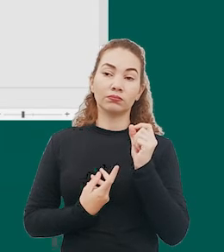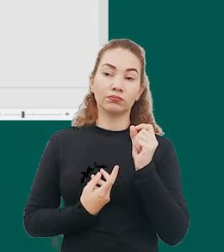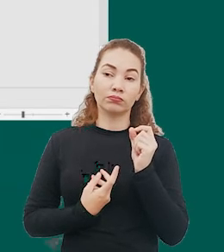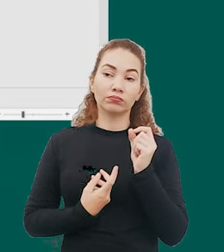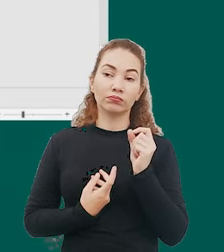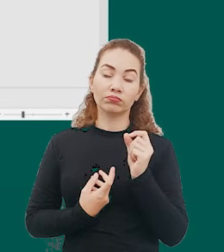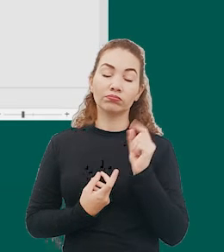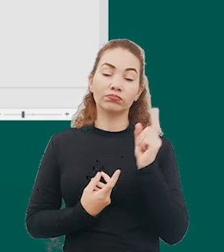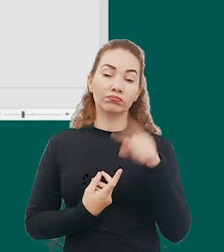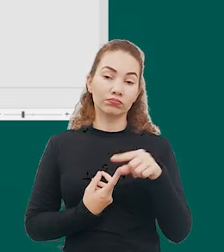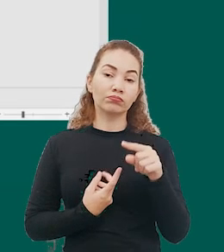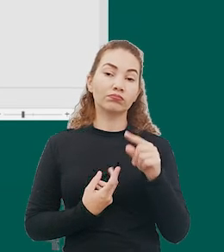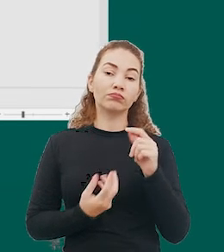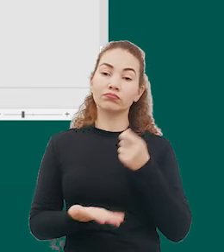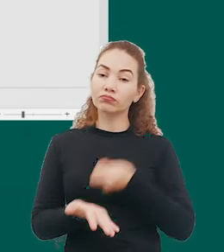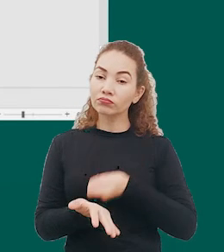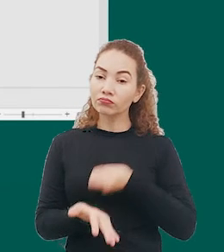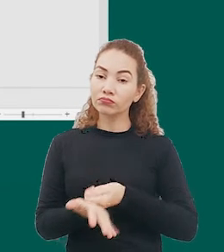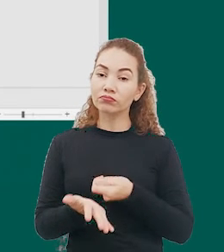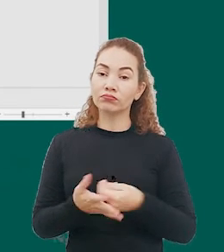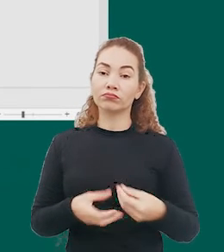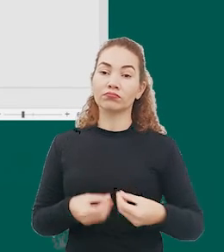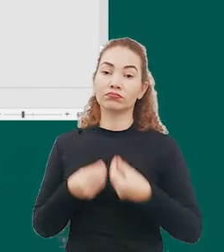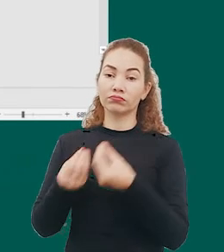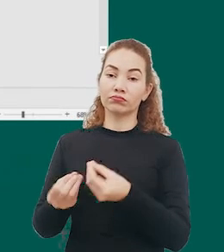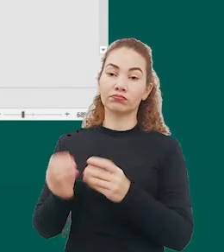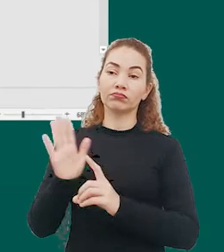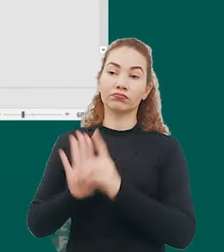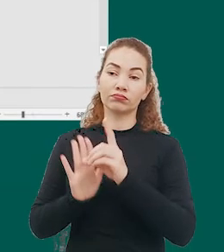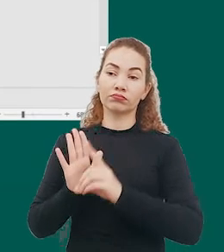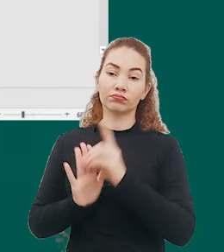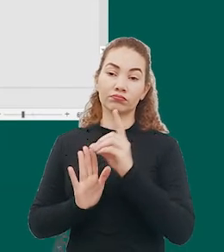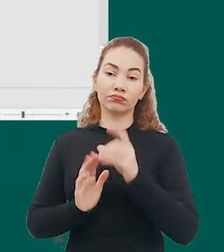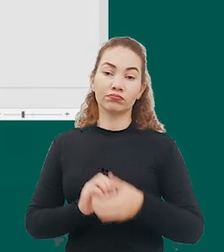que é referente à obrigatoriedade da entrega da declaração.